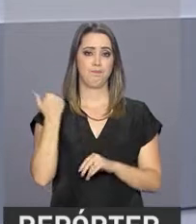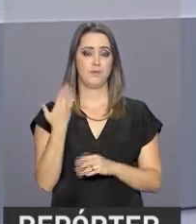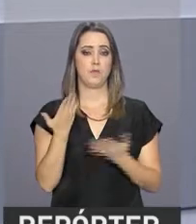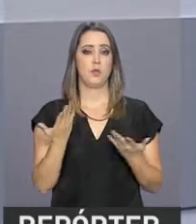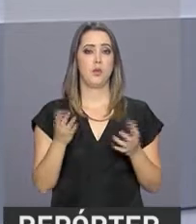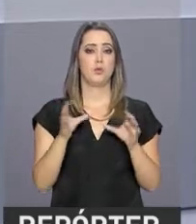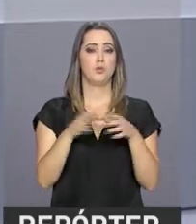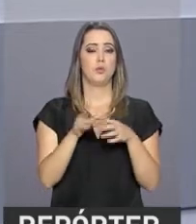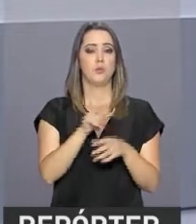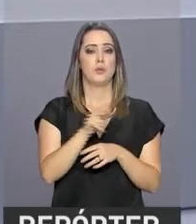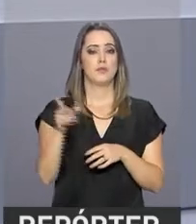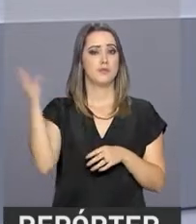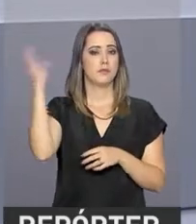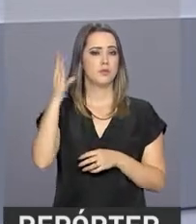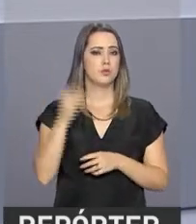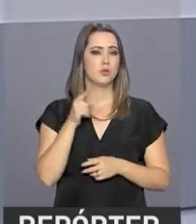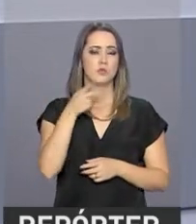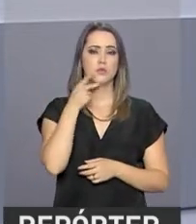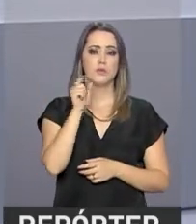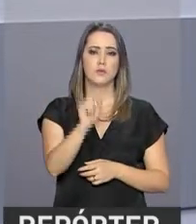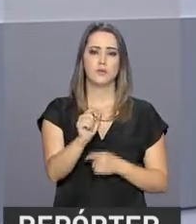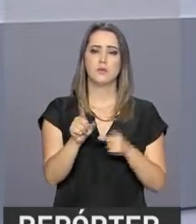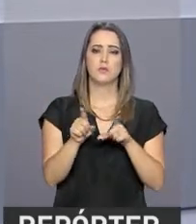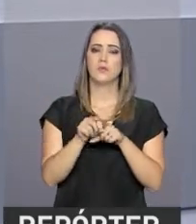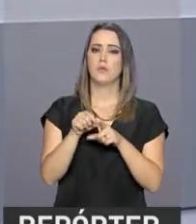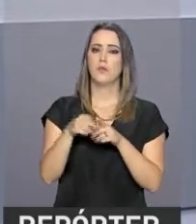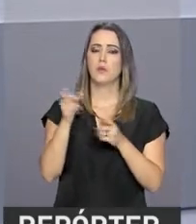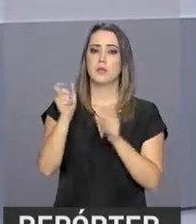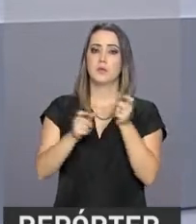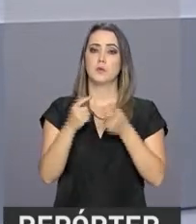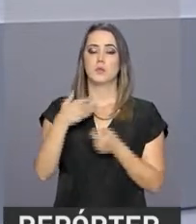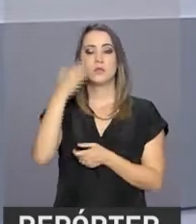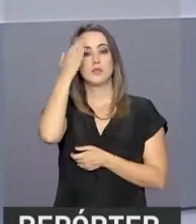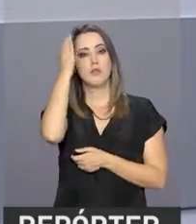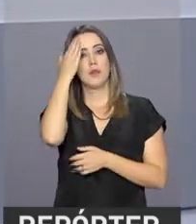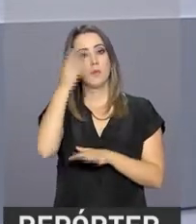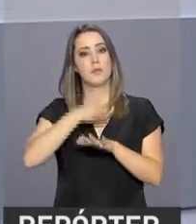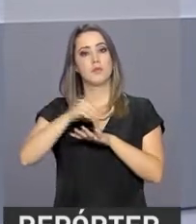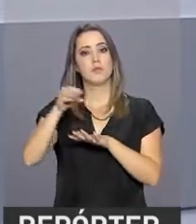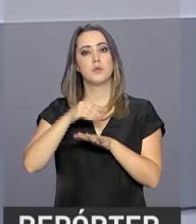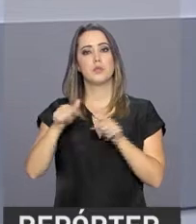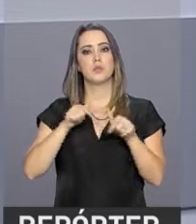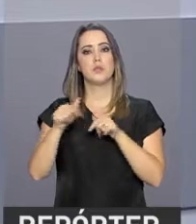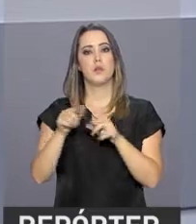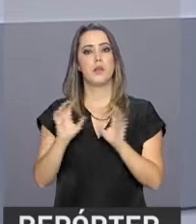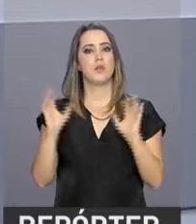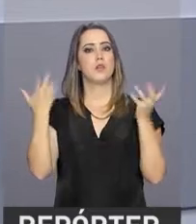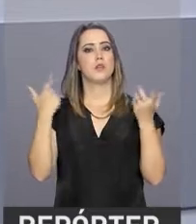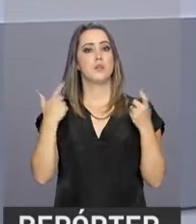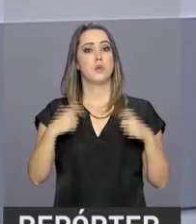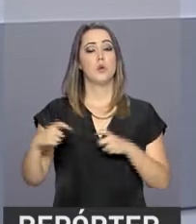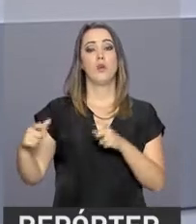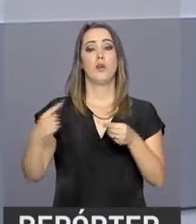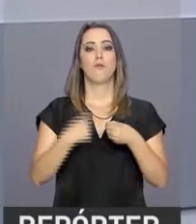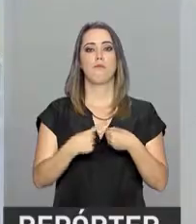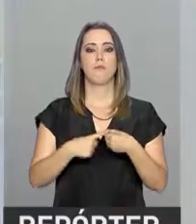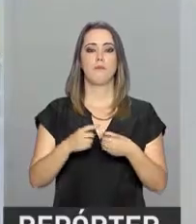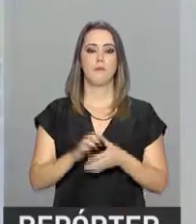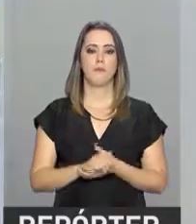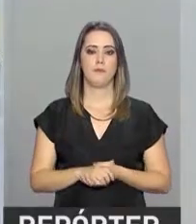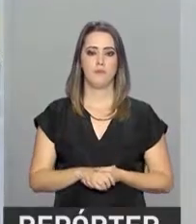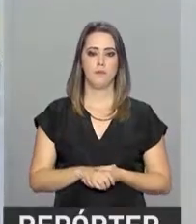da república os imigrantes receberam informações sobre o mercado de trabalho o clima e localização das cidades